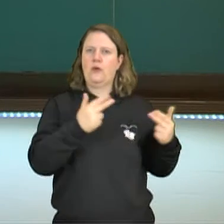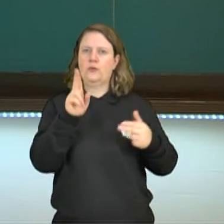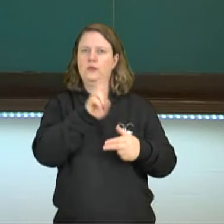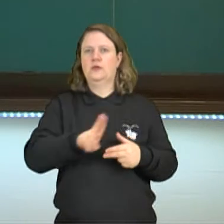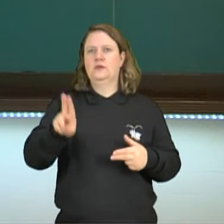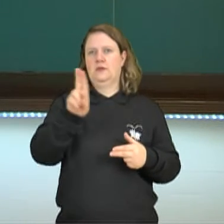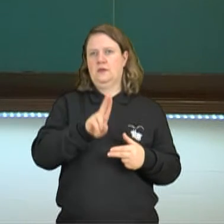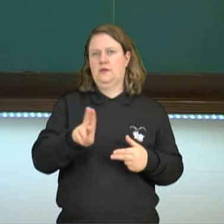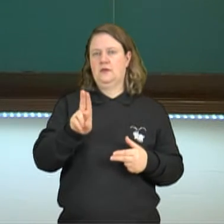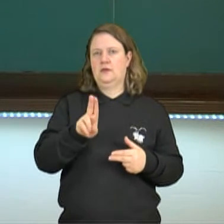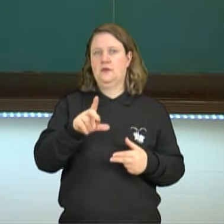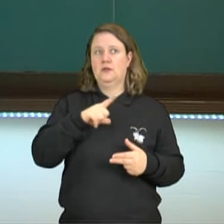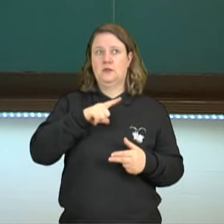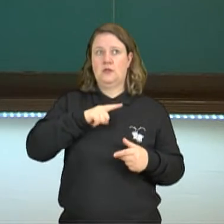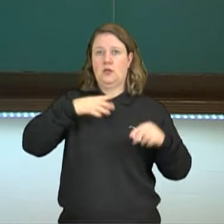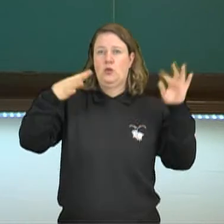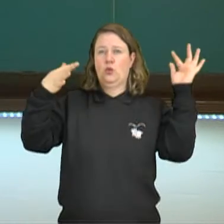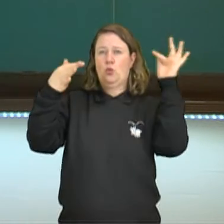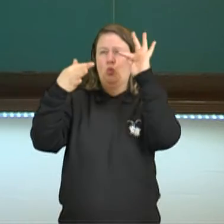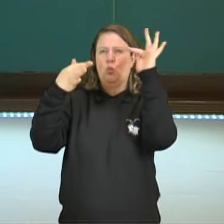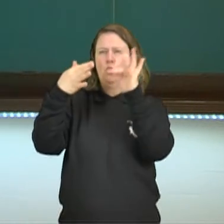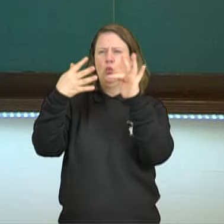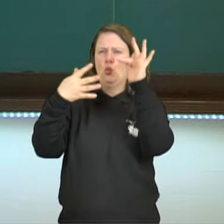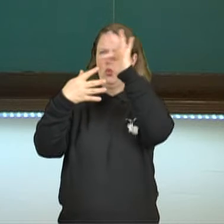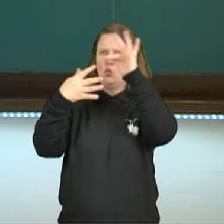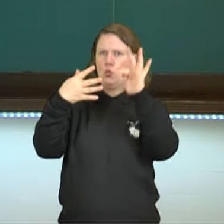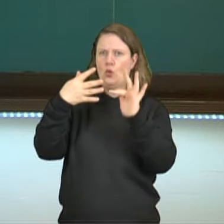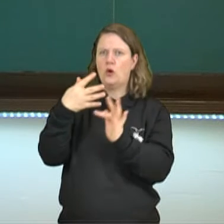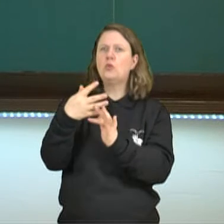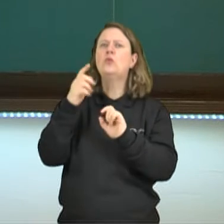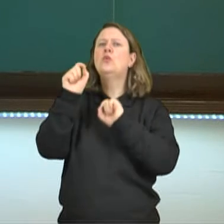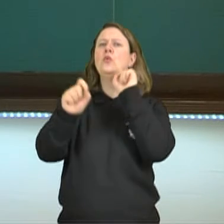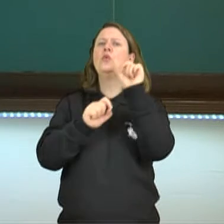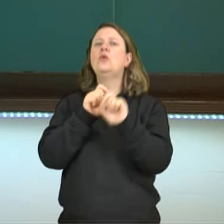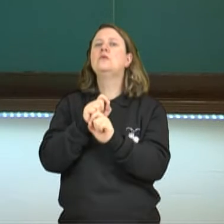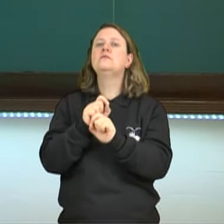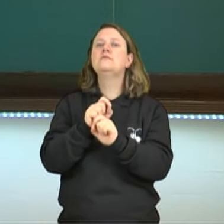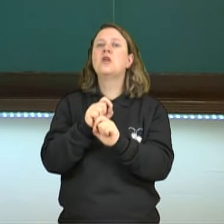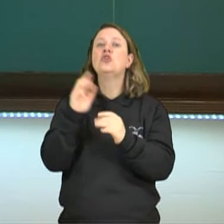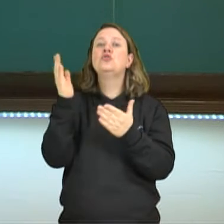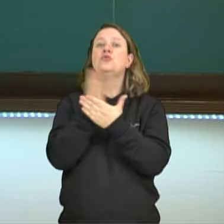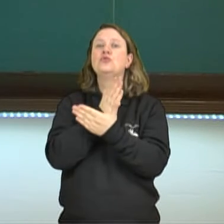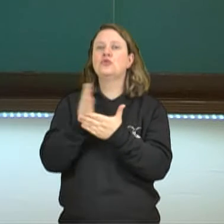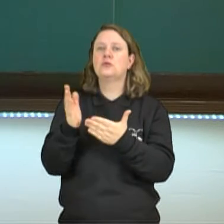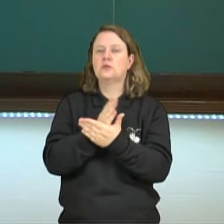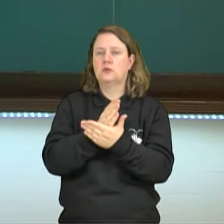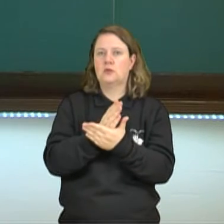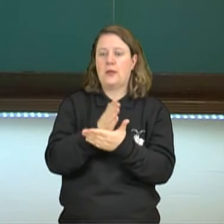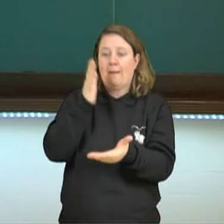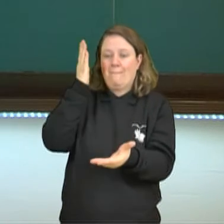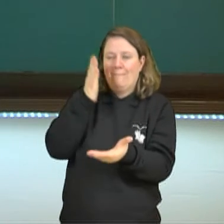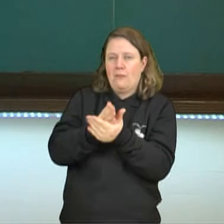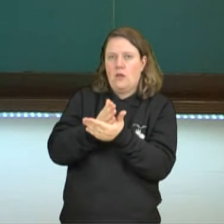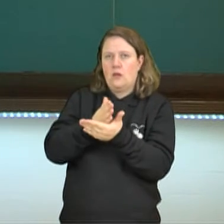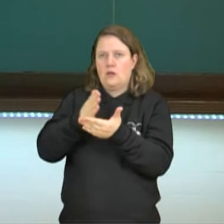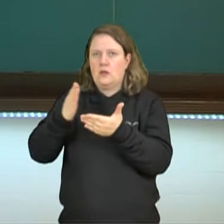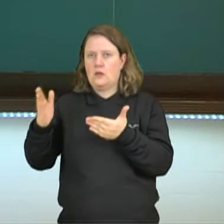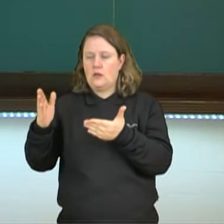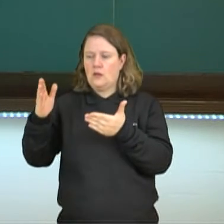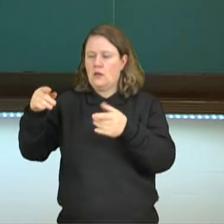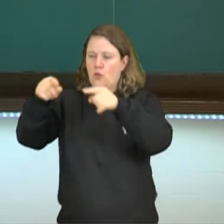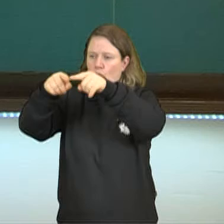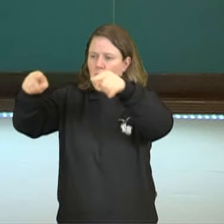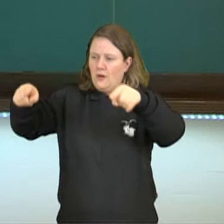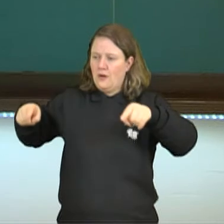Então a gente pega essa unidade territorial que é o feudo, e divide, né? Metade desse feudo são as